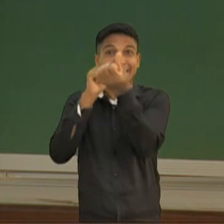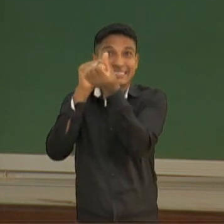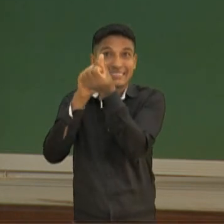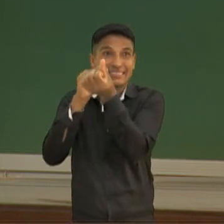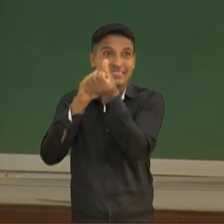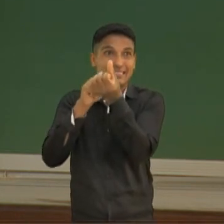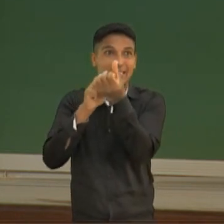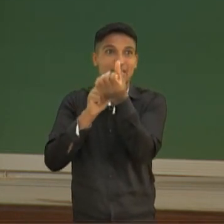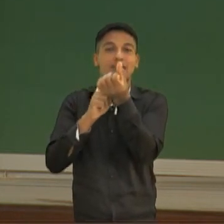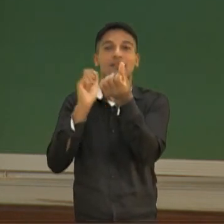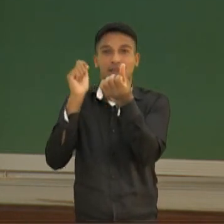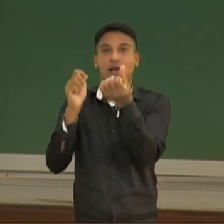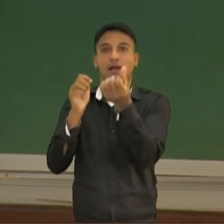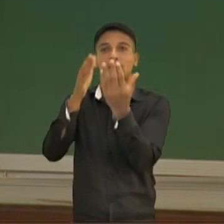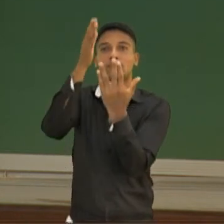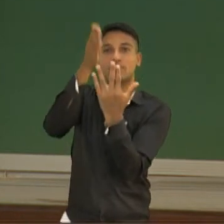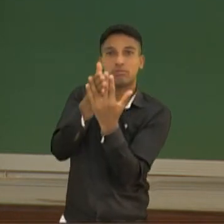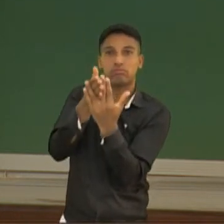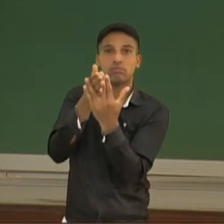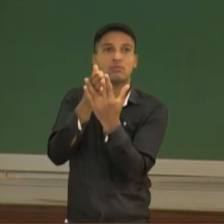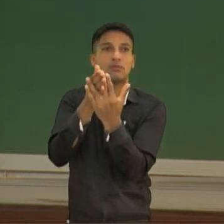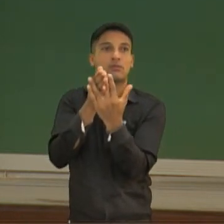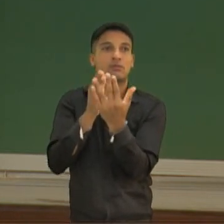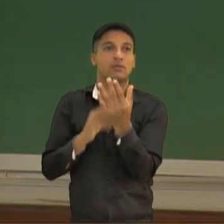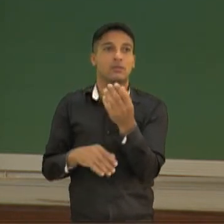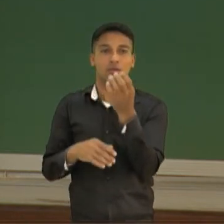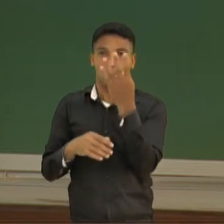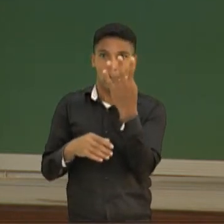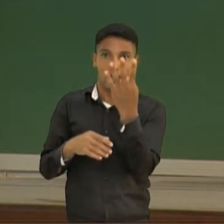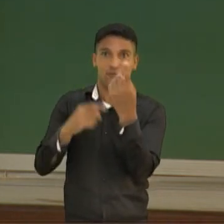em 4 mais 2, não posso?